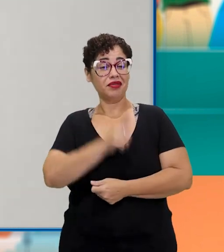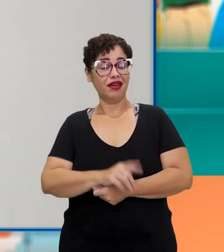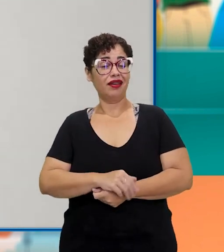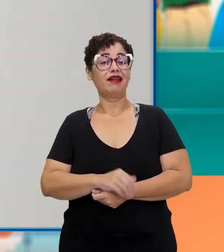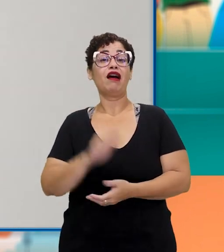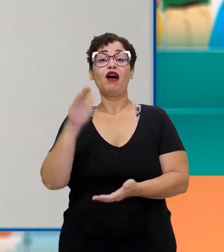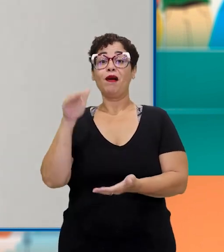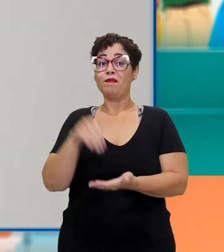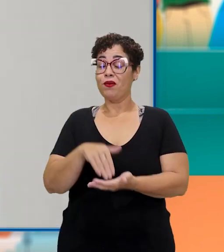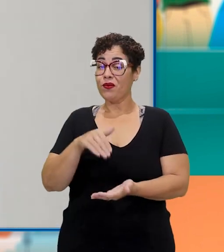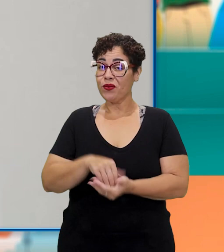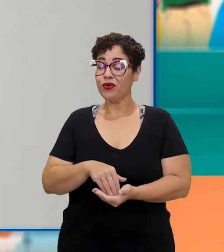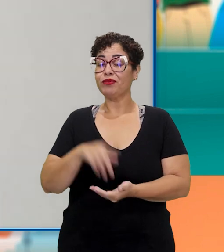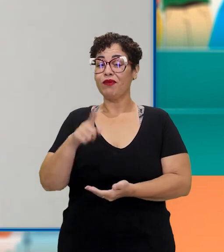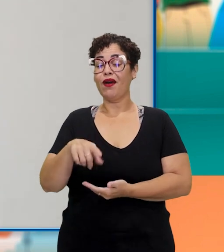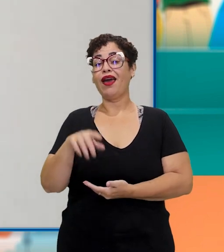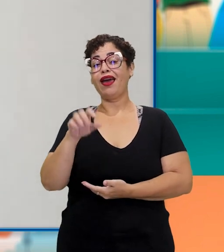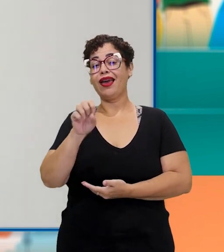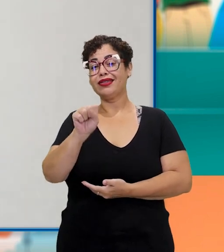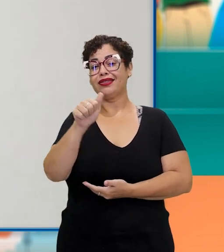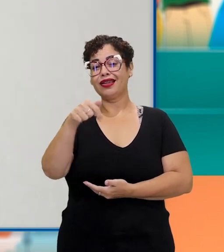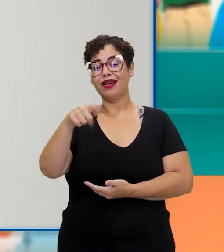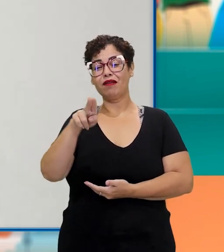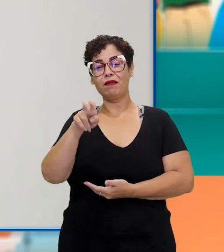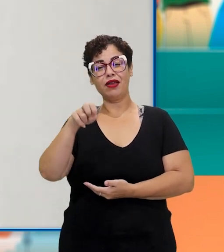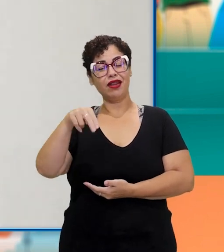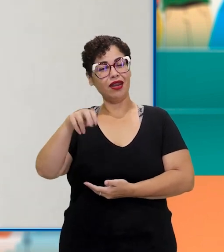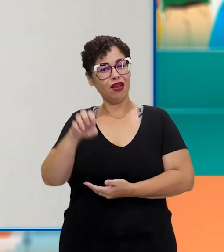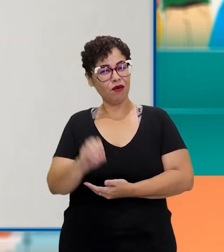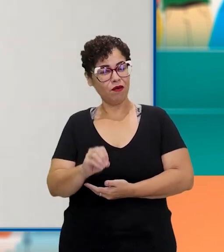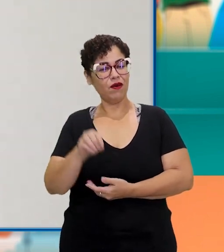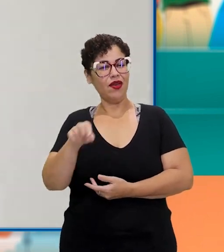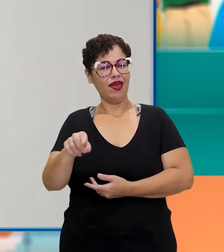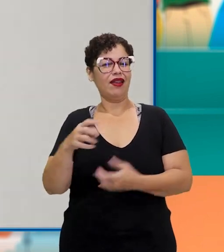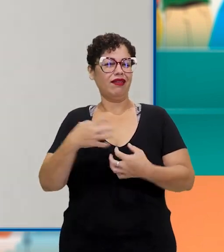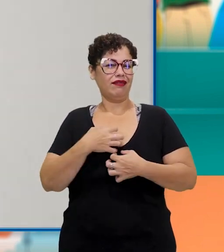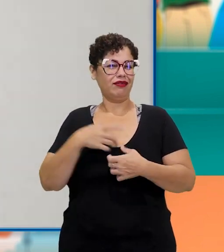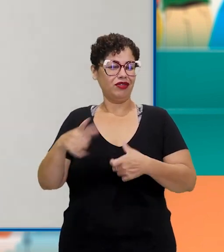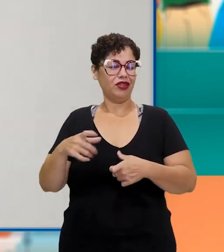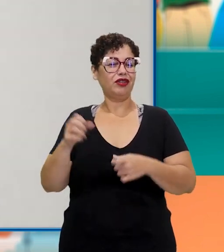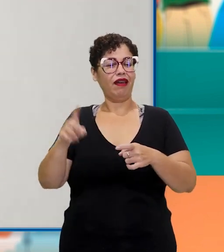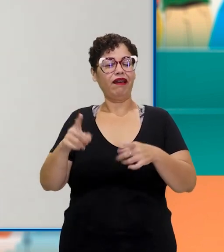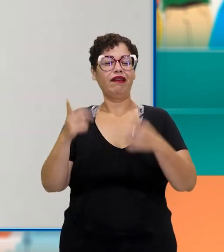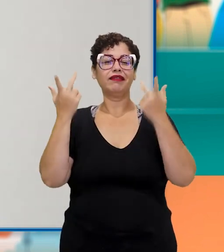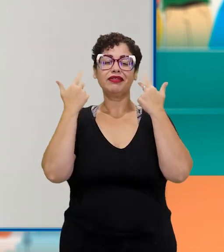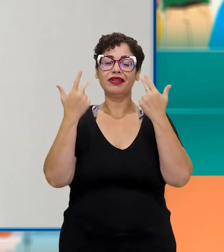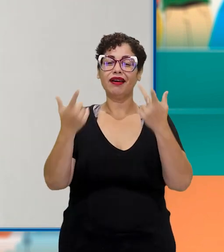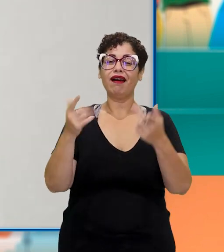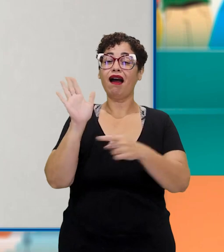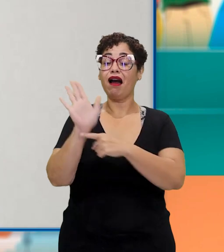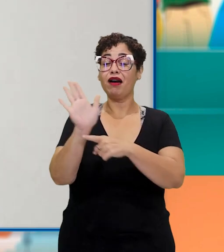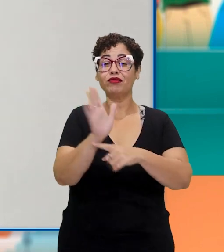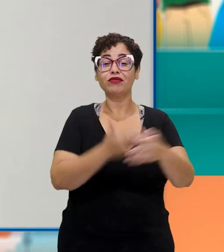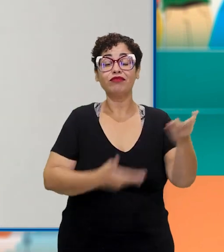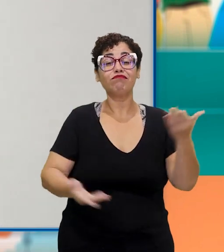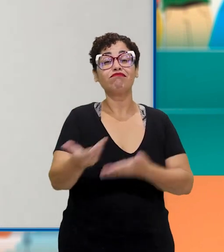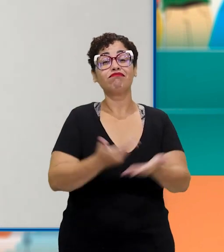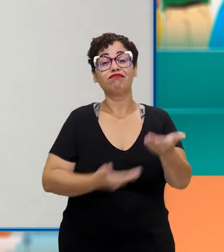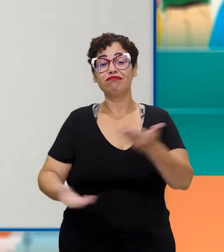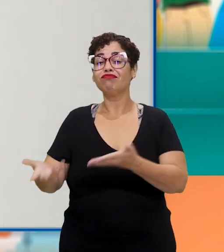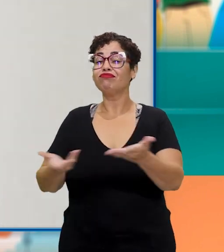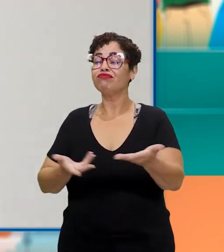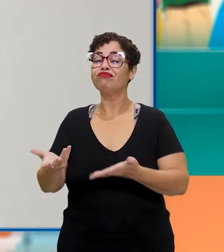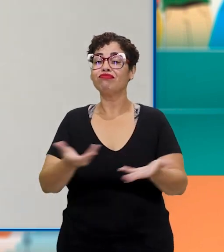mesmos. Por último, não menos importante, o temperamento sanguíneo. A pessoa com esse temperamento é afável,